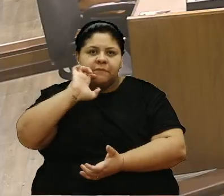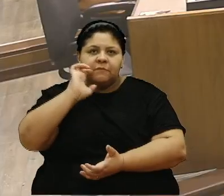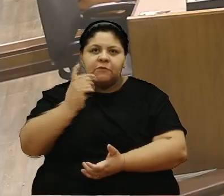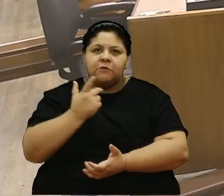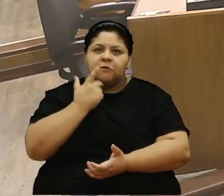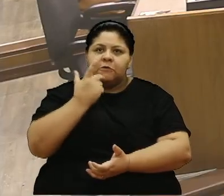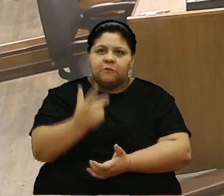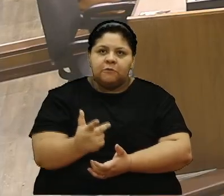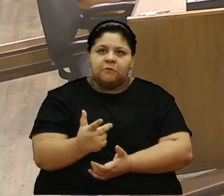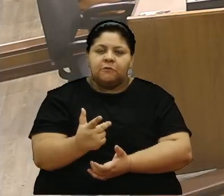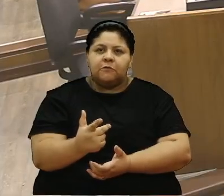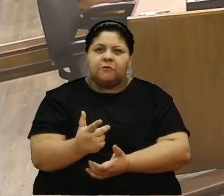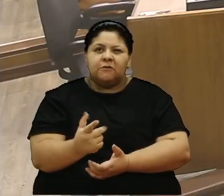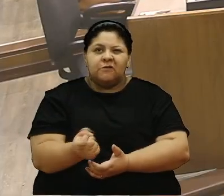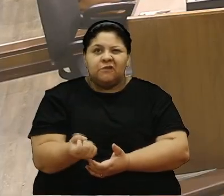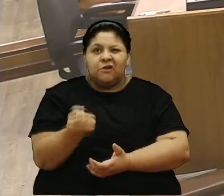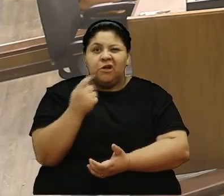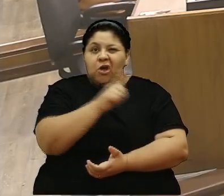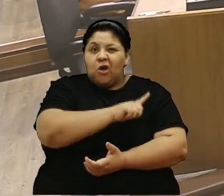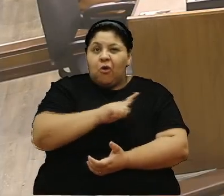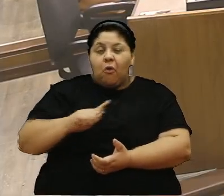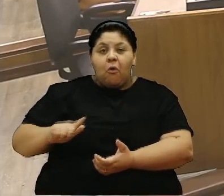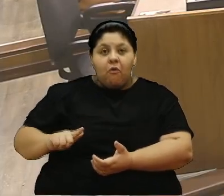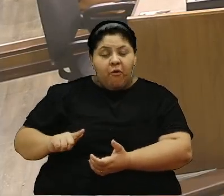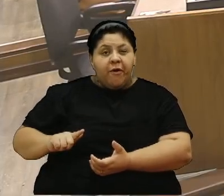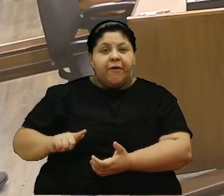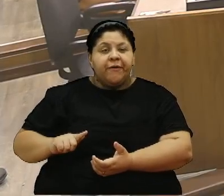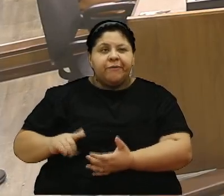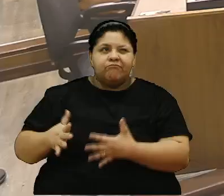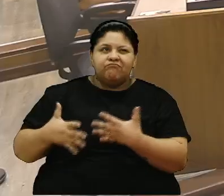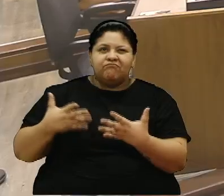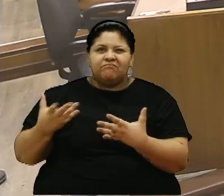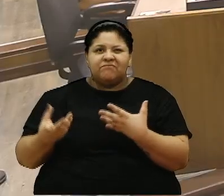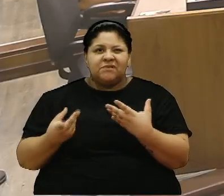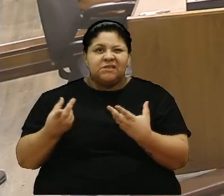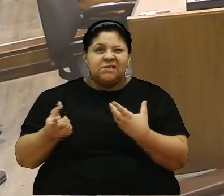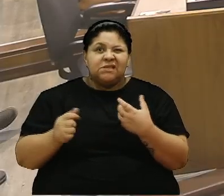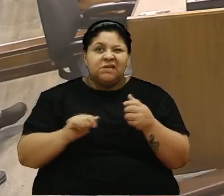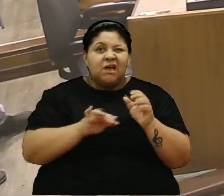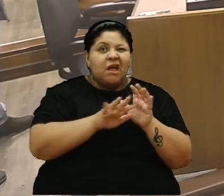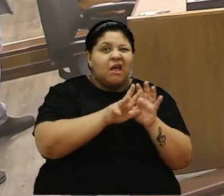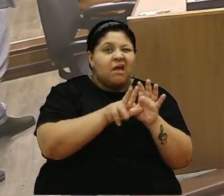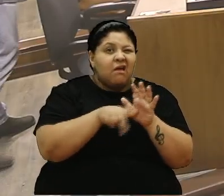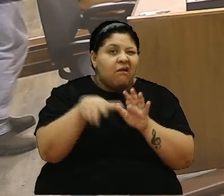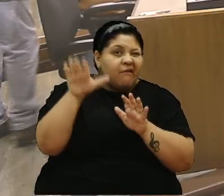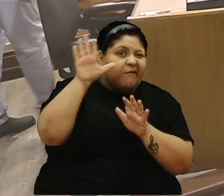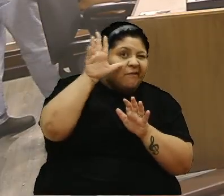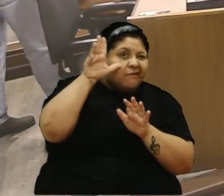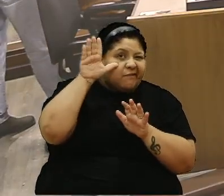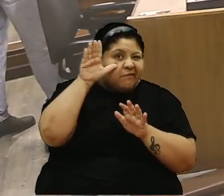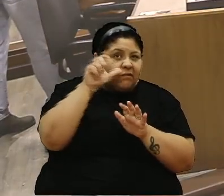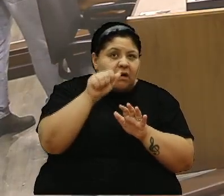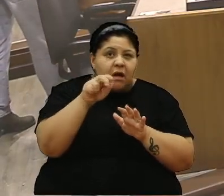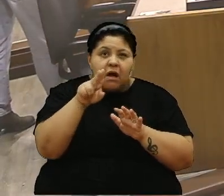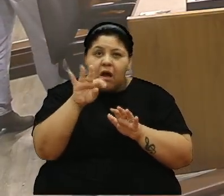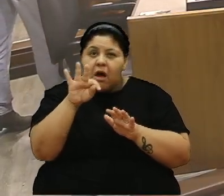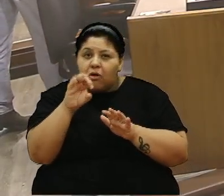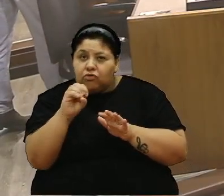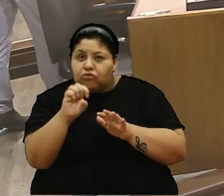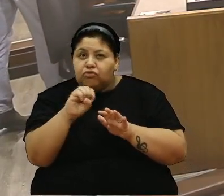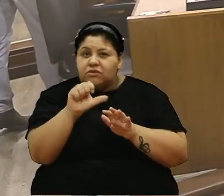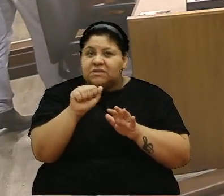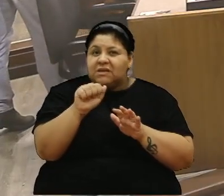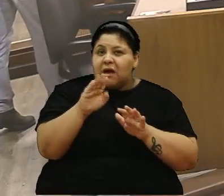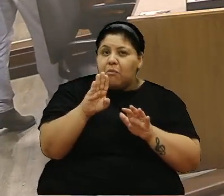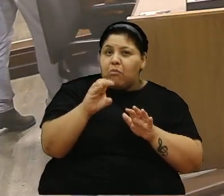falando que estranha, né? Um governo que está, digamos assim, se auto-sabotando, se auto-investigando, né? Primeiro, ele não tem que